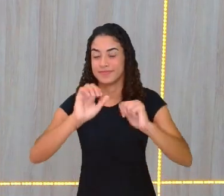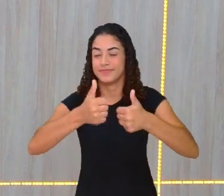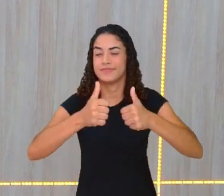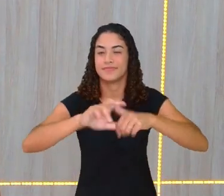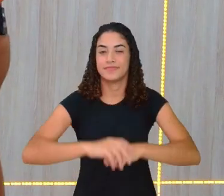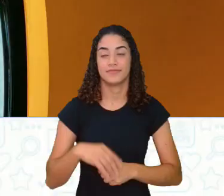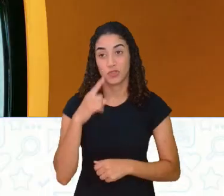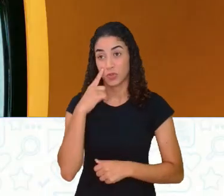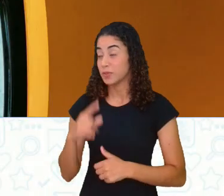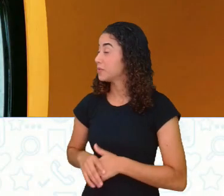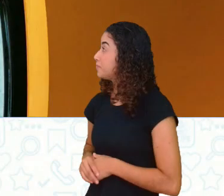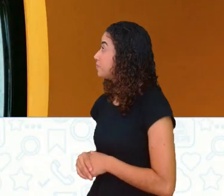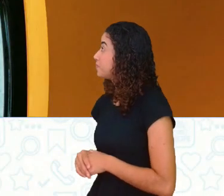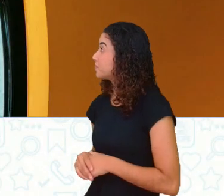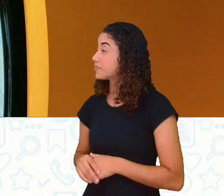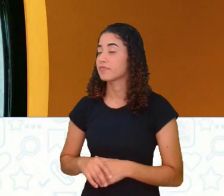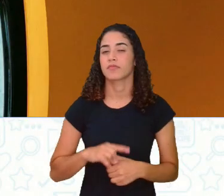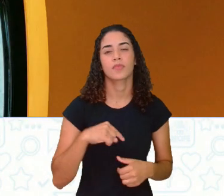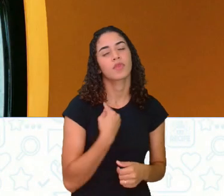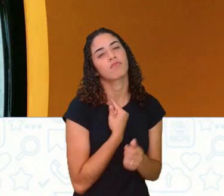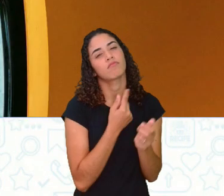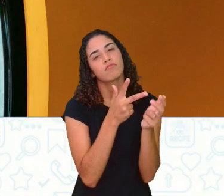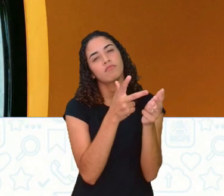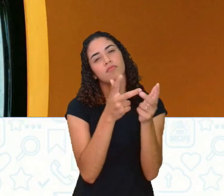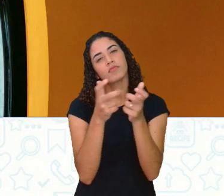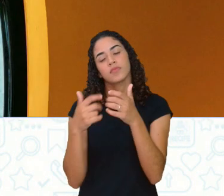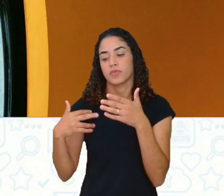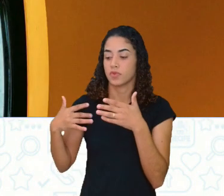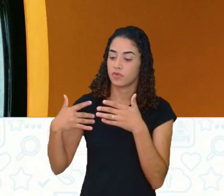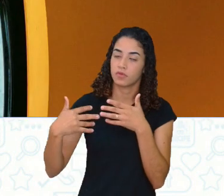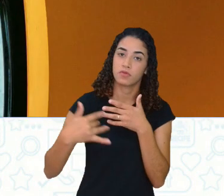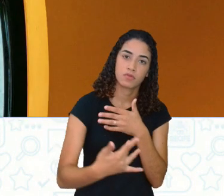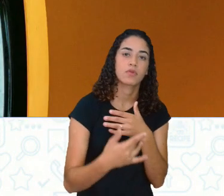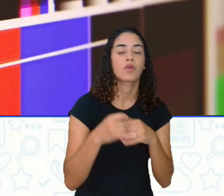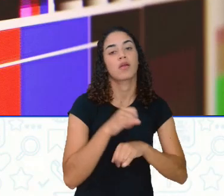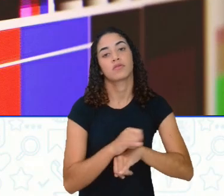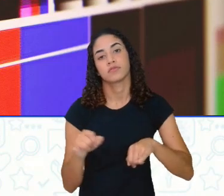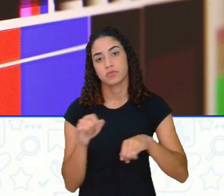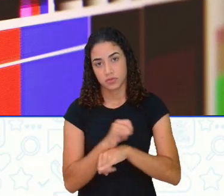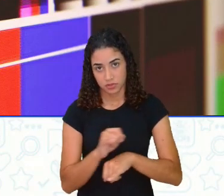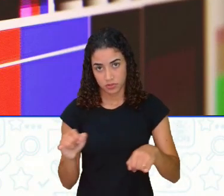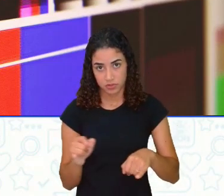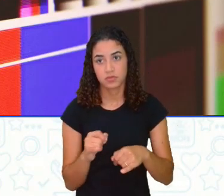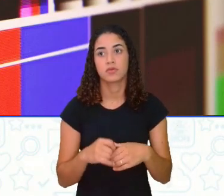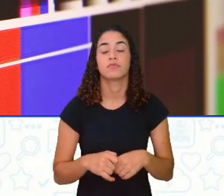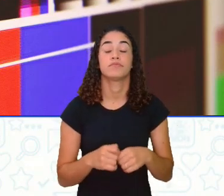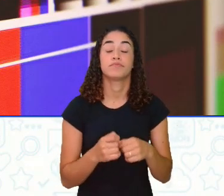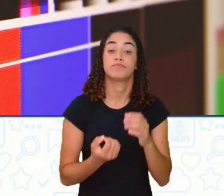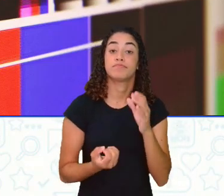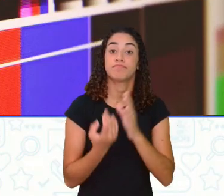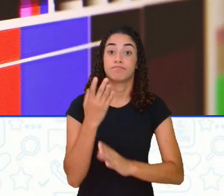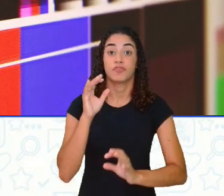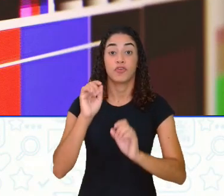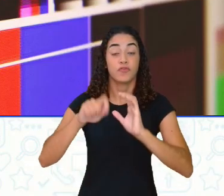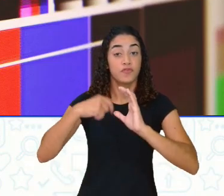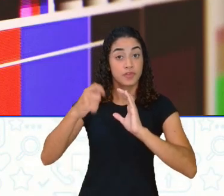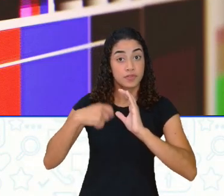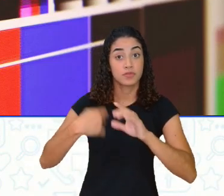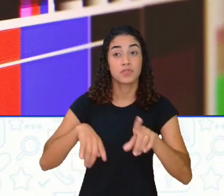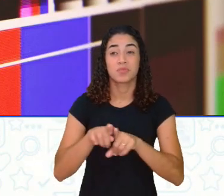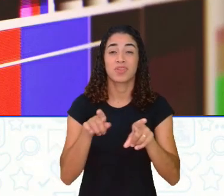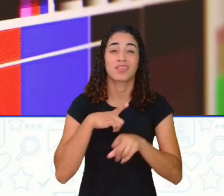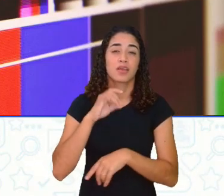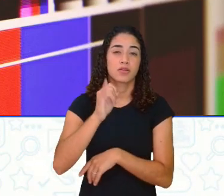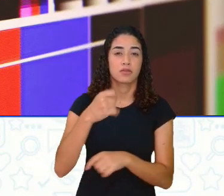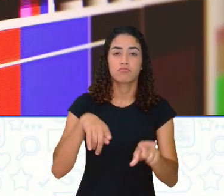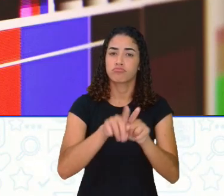Isso aqui são as coisas que a gente percebeu durante a notícia, né? Durante a exibição do vídeo. O que mais? A gente tem a narração